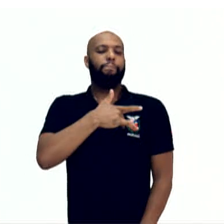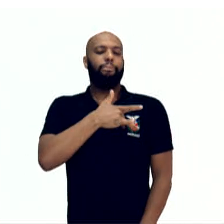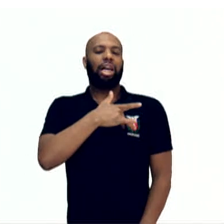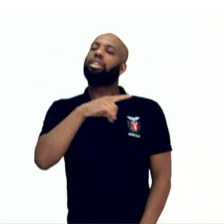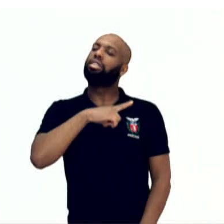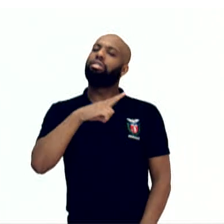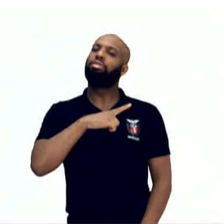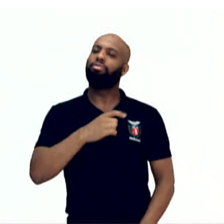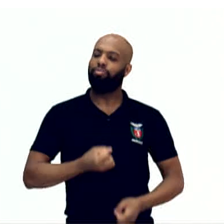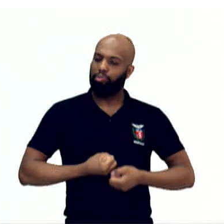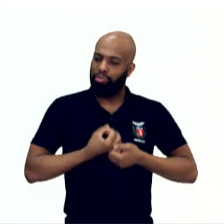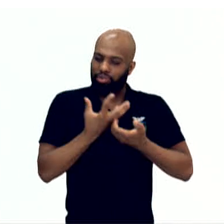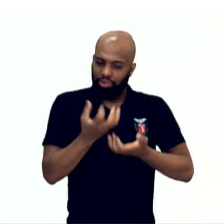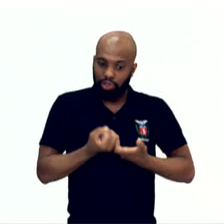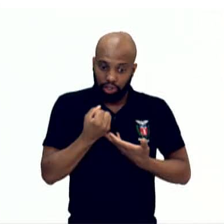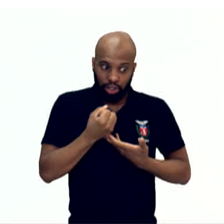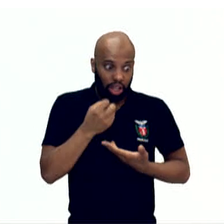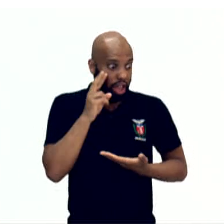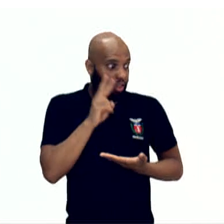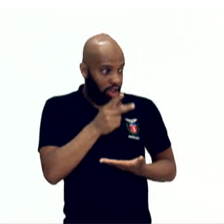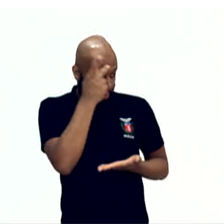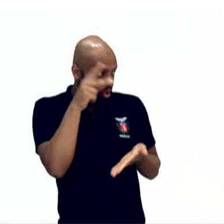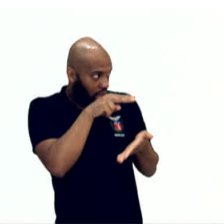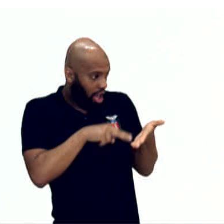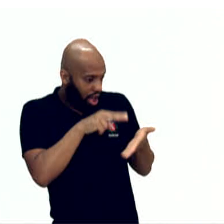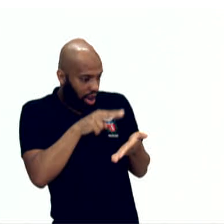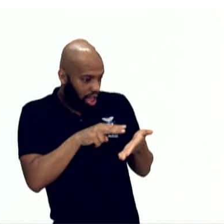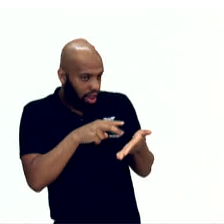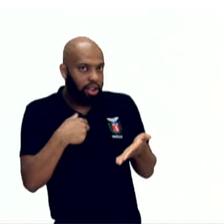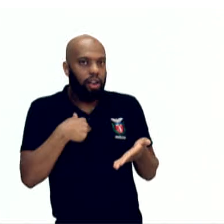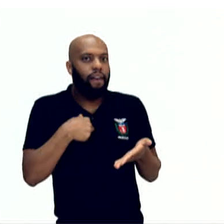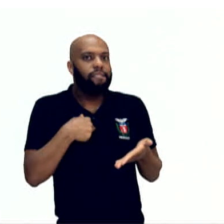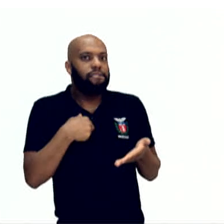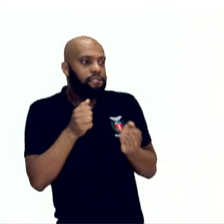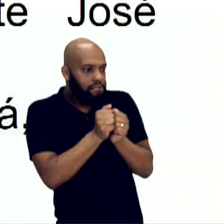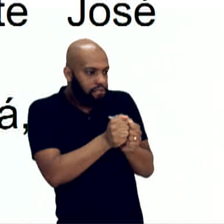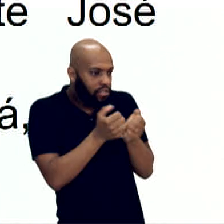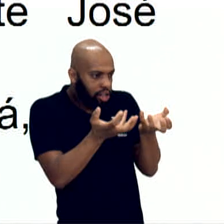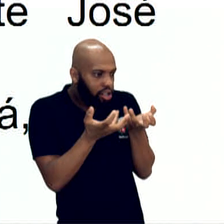poesia, onde alguém lia versos, eu tinha que demorar para ouvi-los.